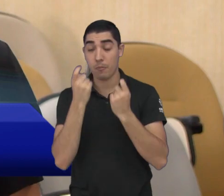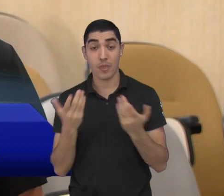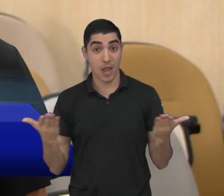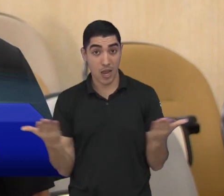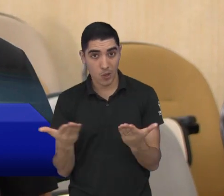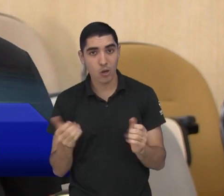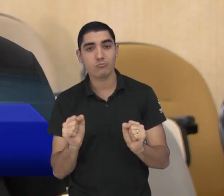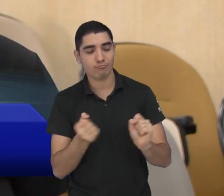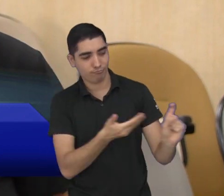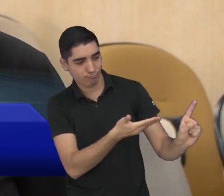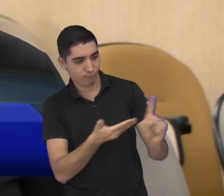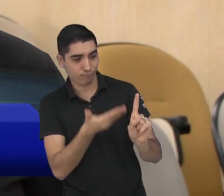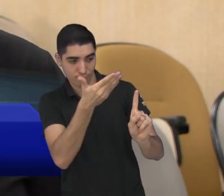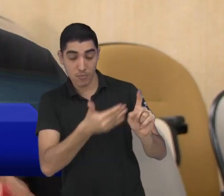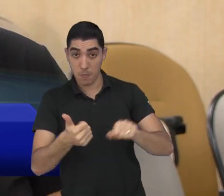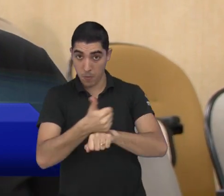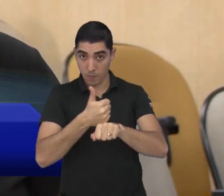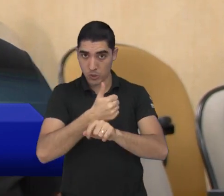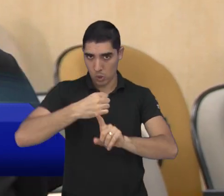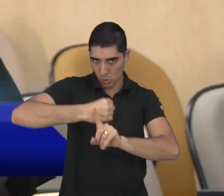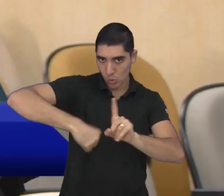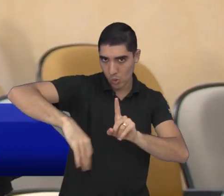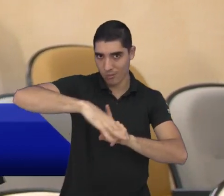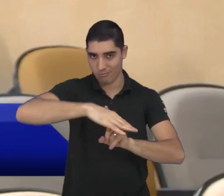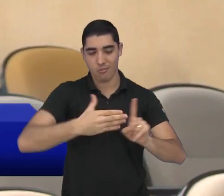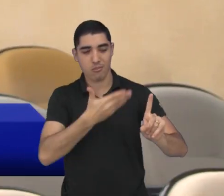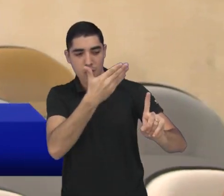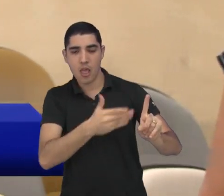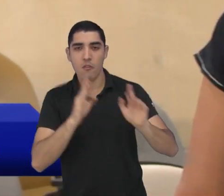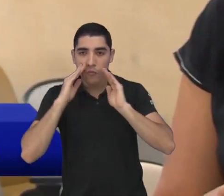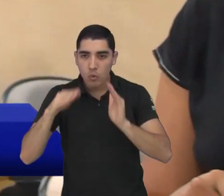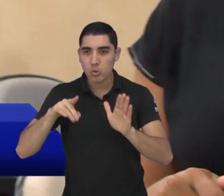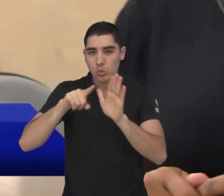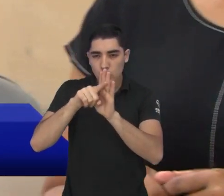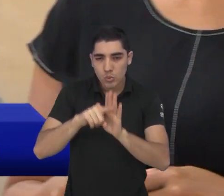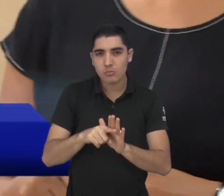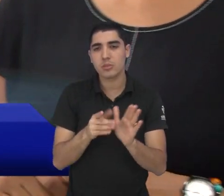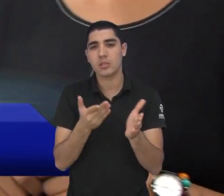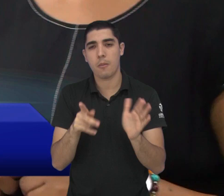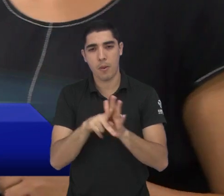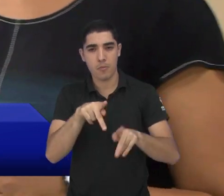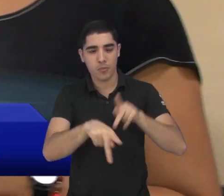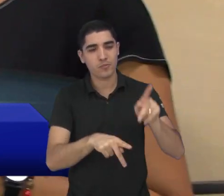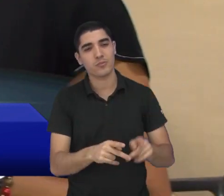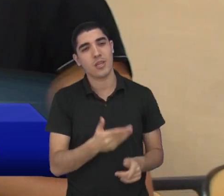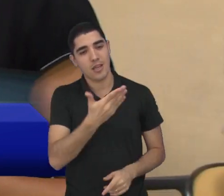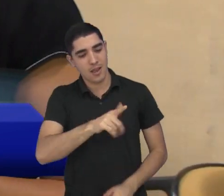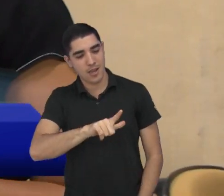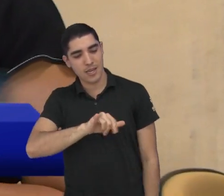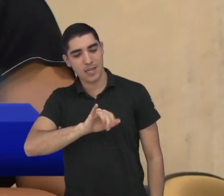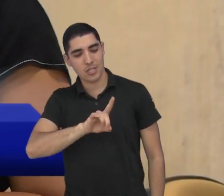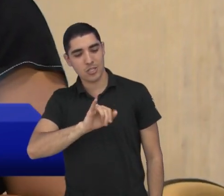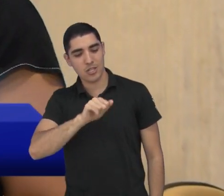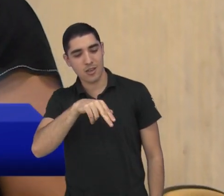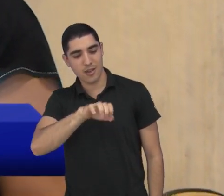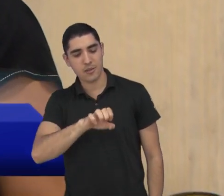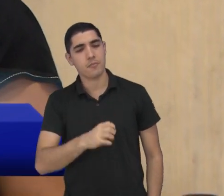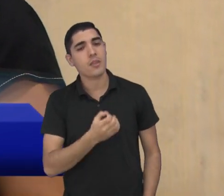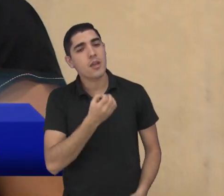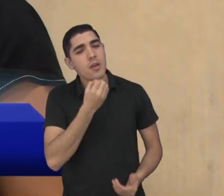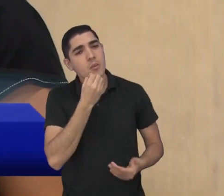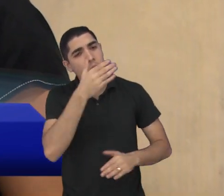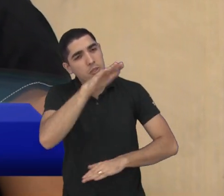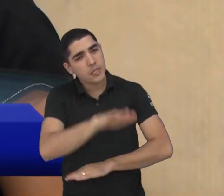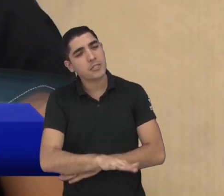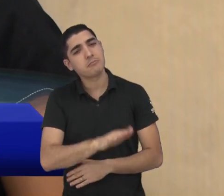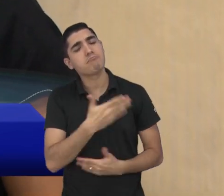vai conversar agora com a socióloga, especialista em estudos de população, Lidiane Maciel. Lidiane, boa tarde para você. Primeiro, acho que é interessante a